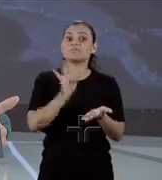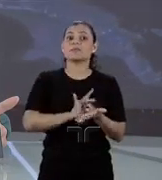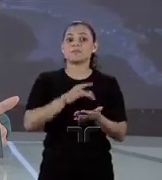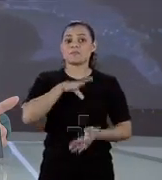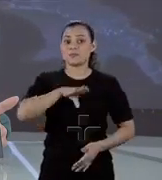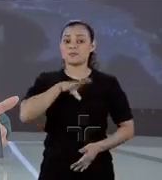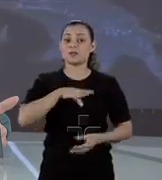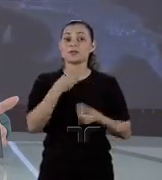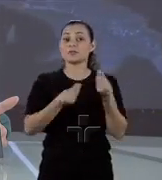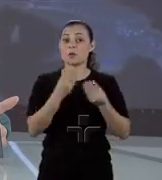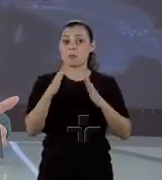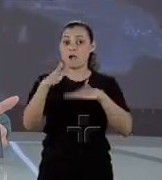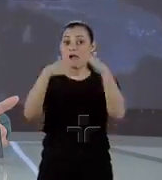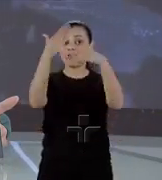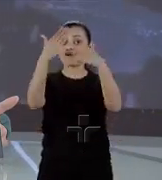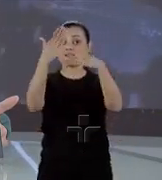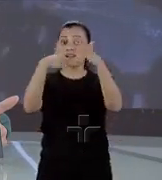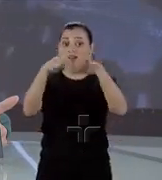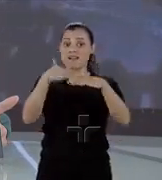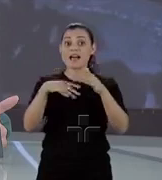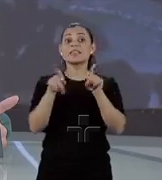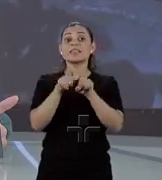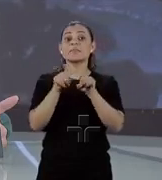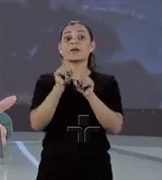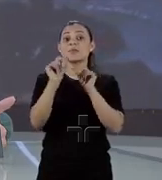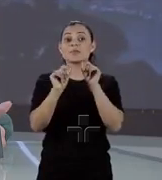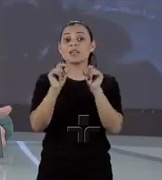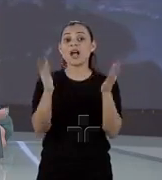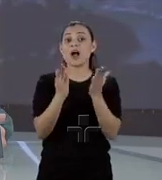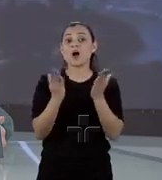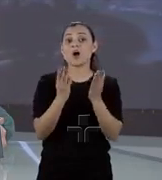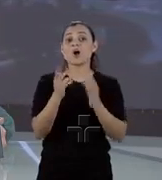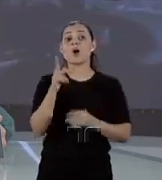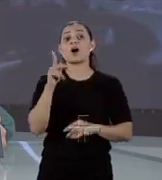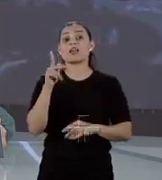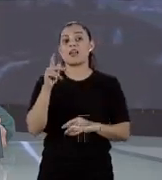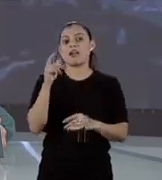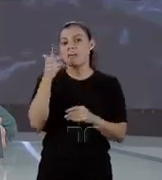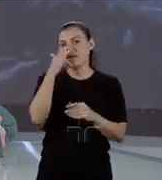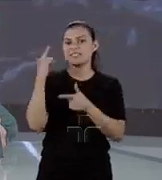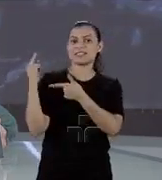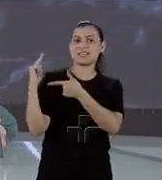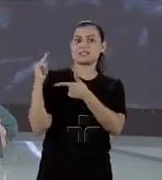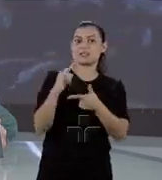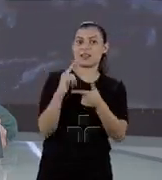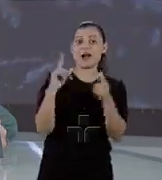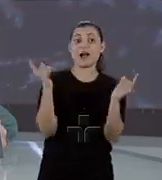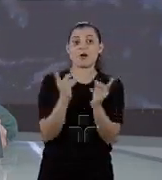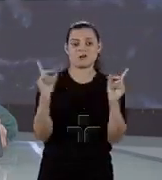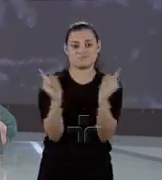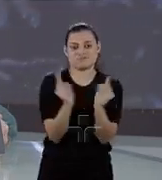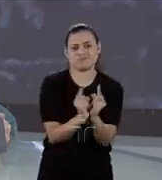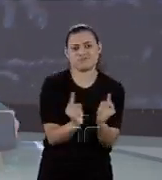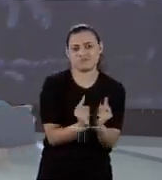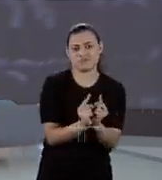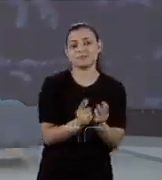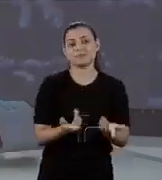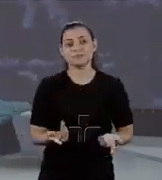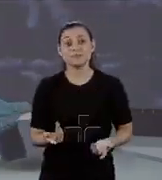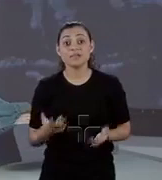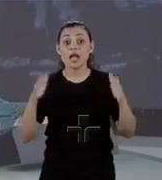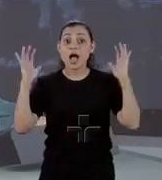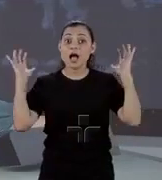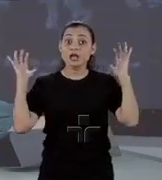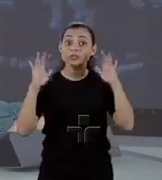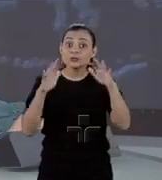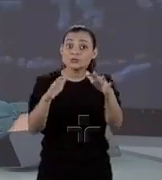da língua, vossa mercês, vós mercês, vocês e vou. É, isso aí. Vocês, né? Bem Fortes lembrado. chuvas assustam moradores em Belo Horizonte. Em